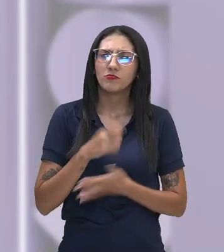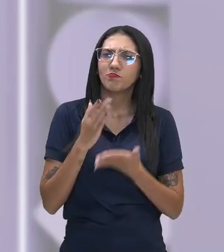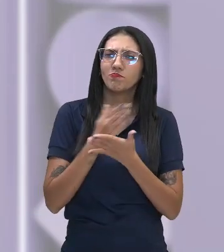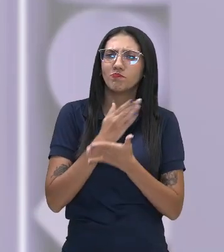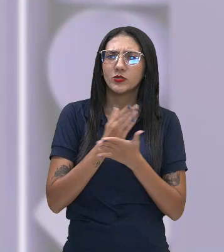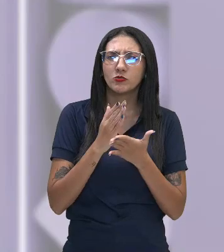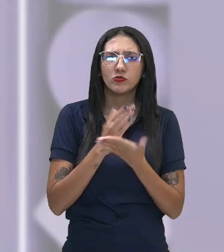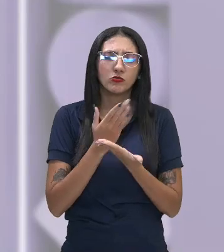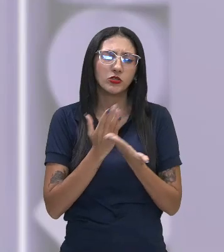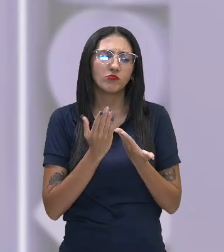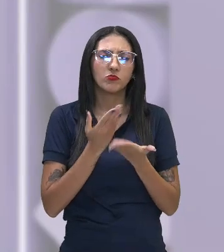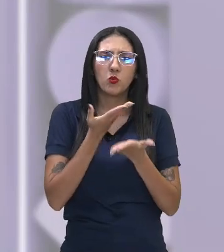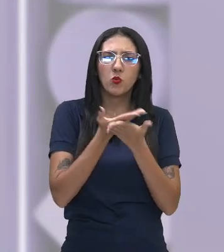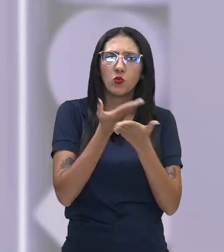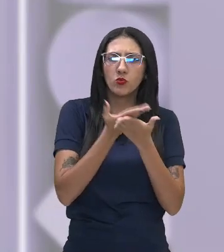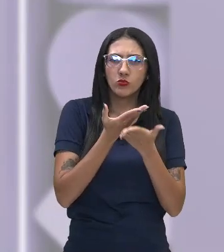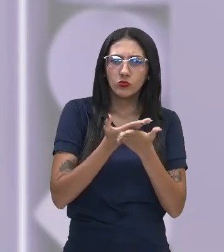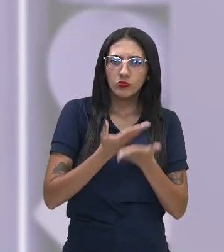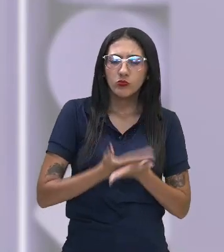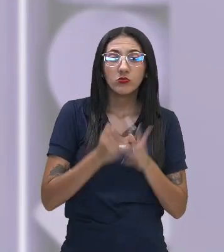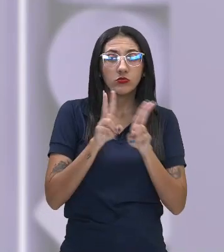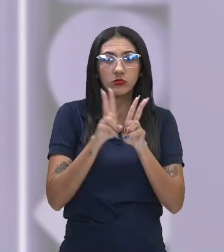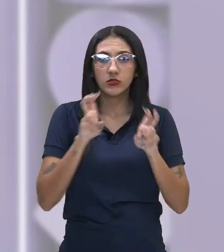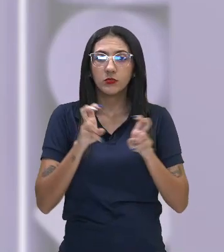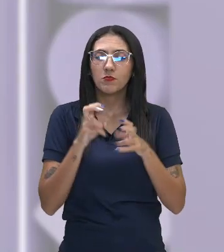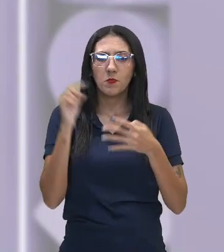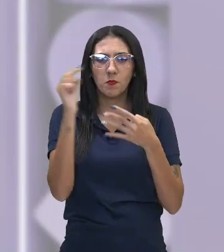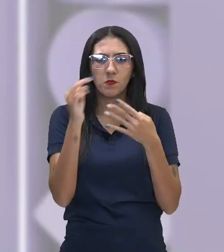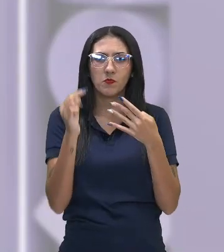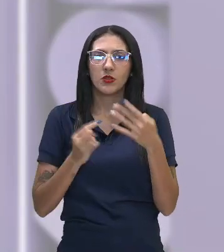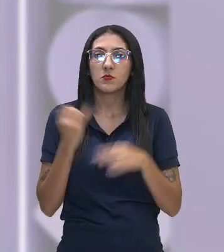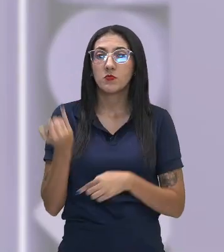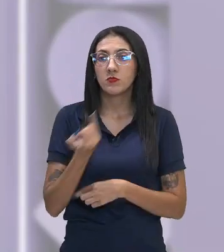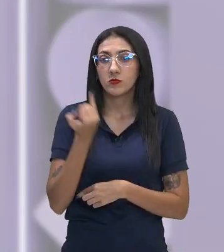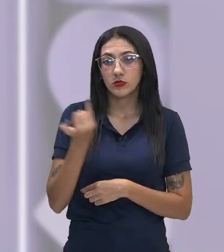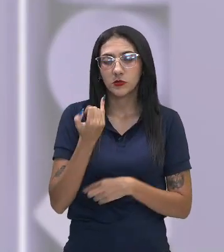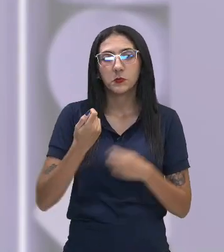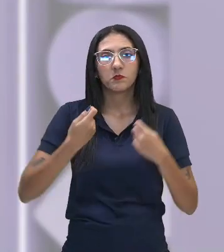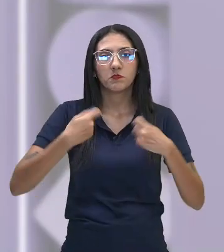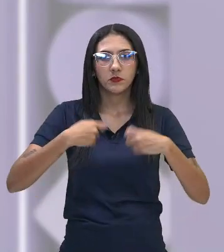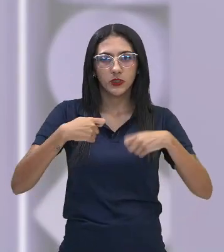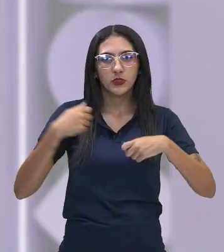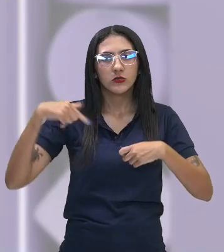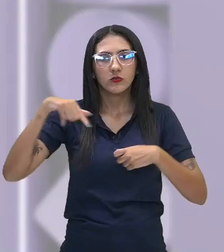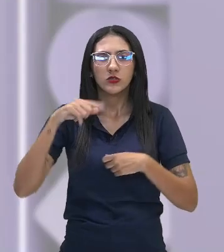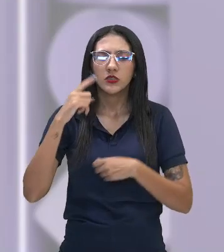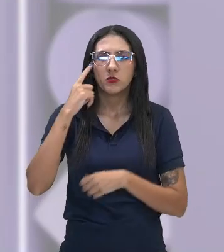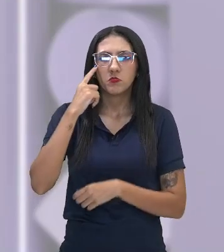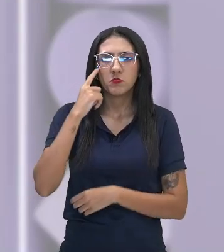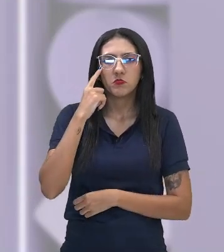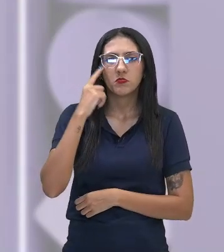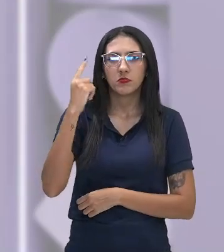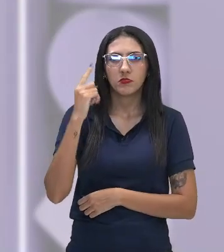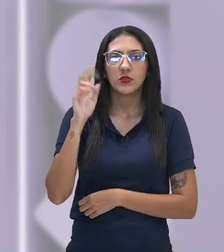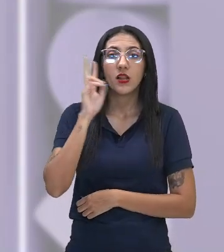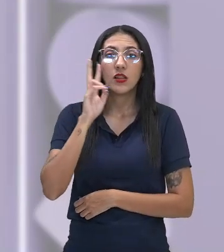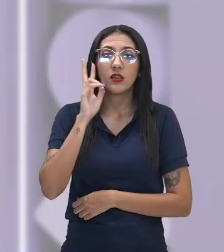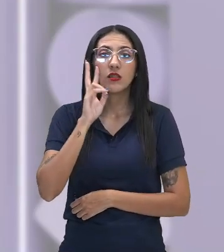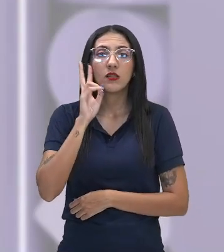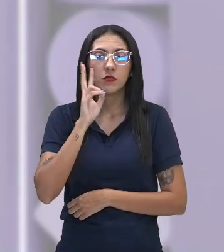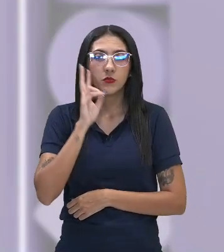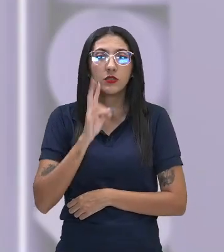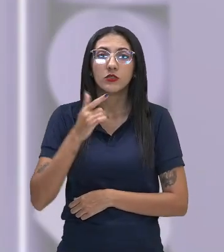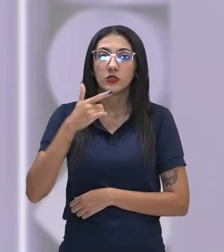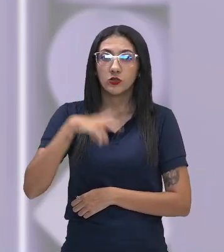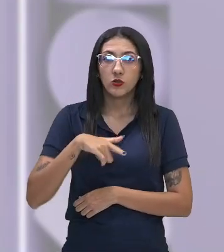nessa primeira parte de alguns tópicos que achamos bem necessários e que iluminaram ao longo